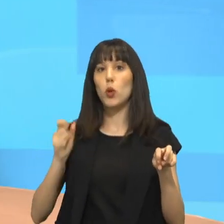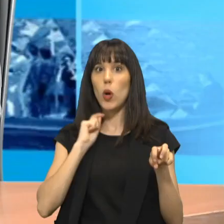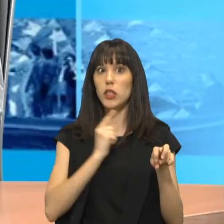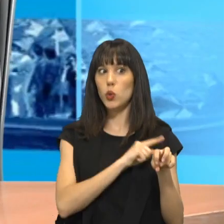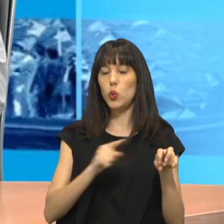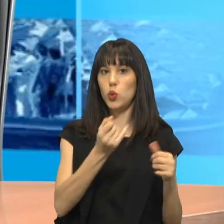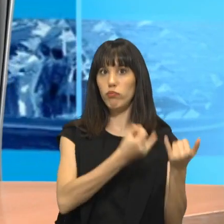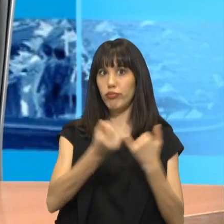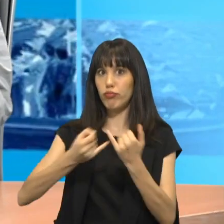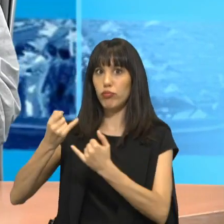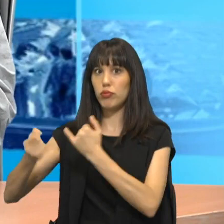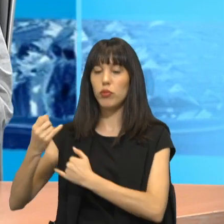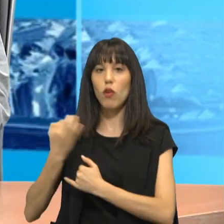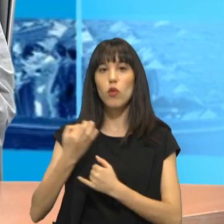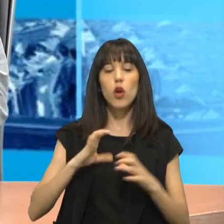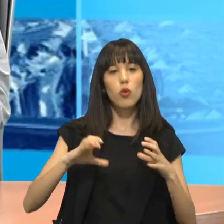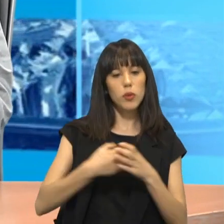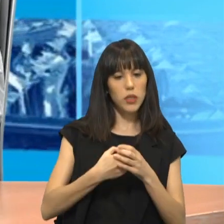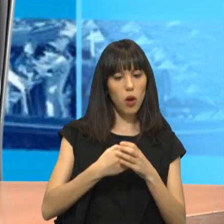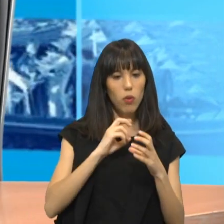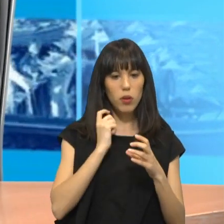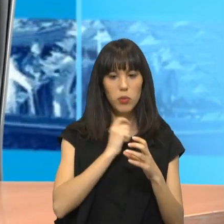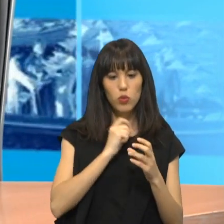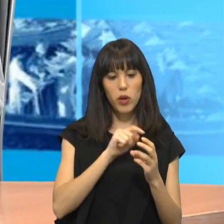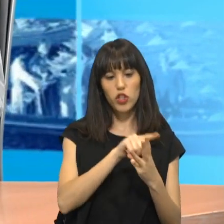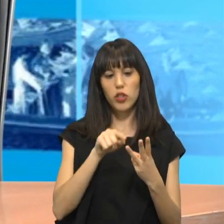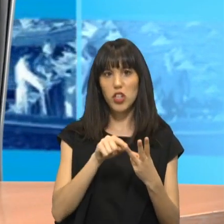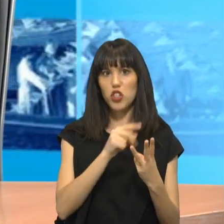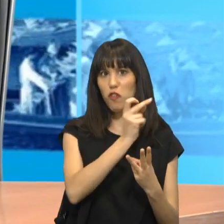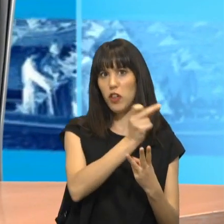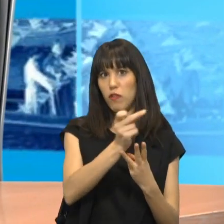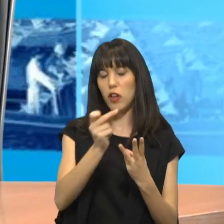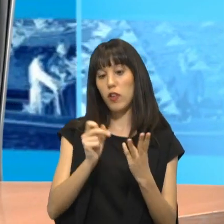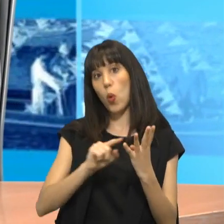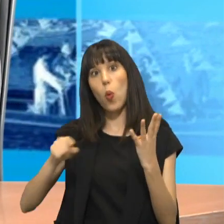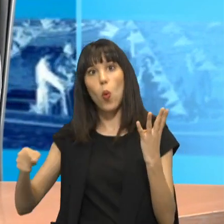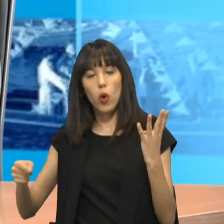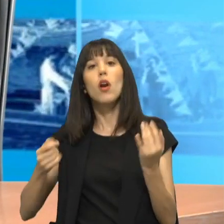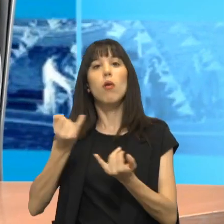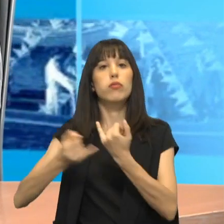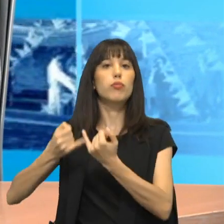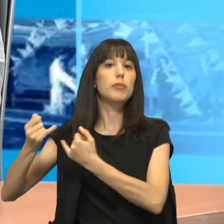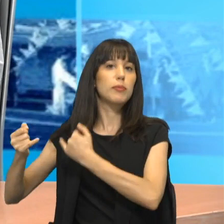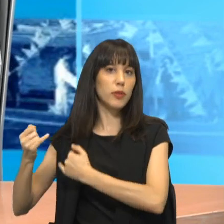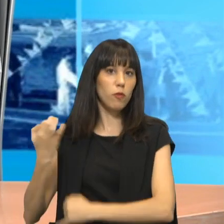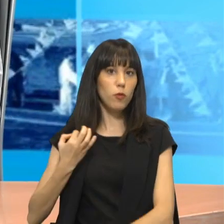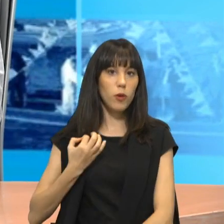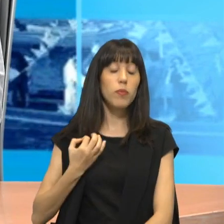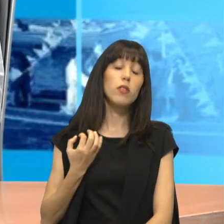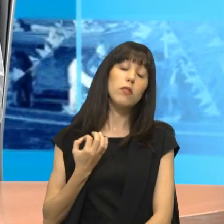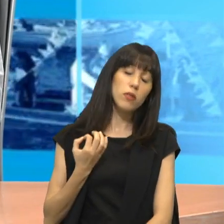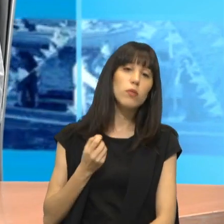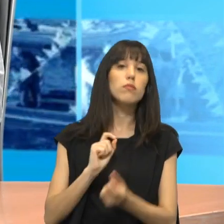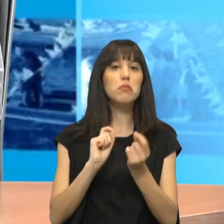todas. Houve 3 comissões episcopais, salvo erro, que não mudaram. Todas as outras mudaram de titular. E, portanto, há de facto aqui alguma